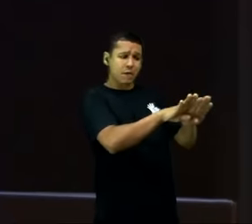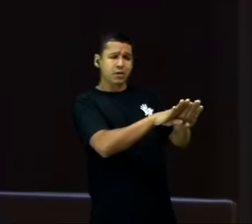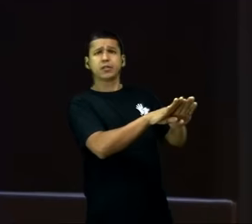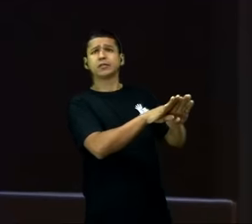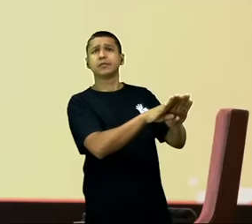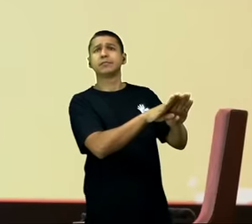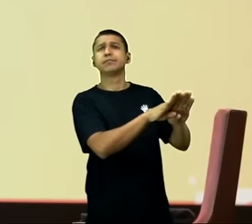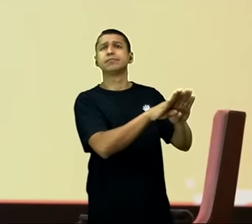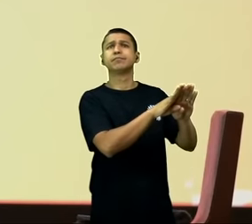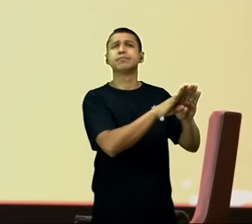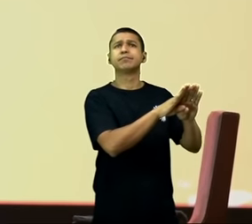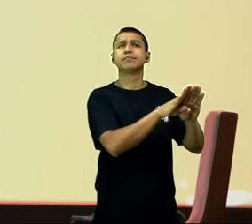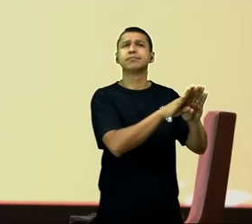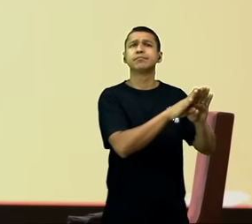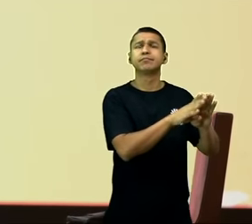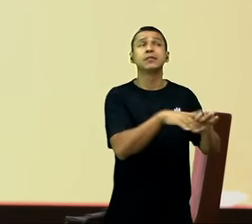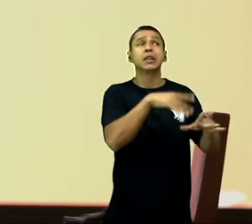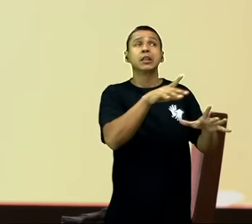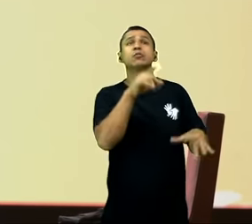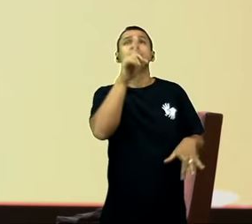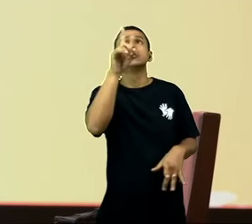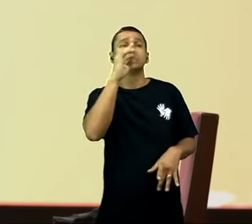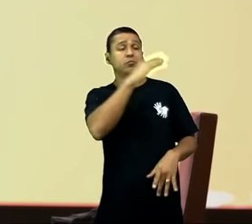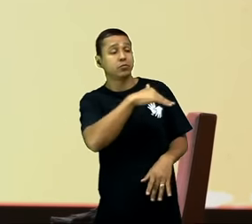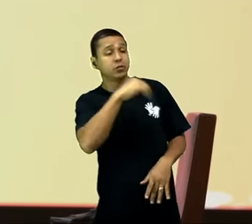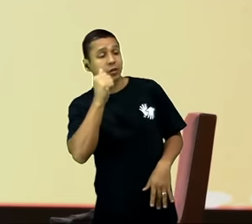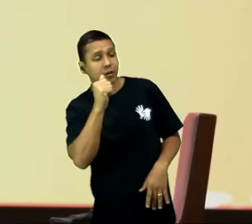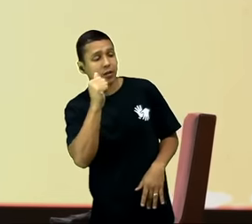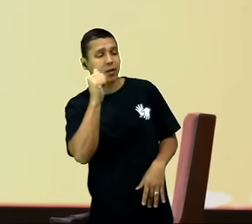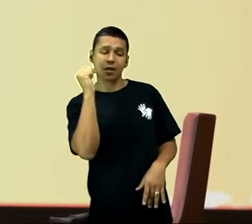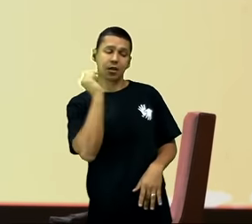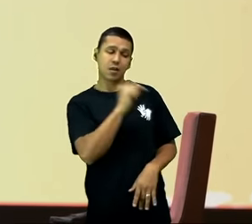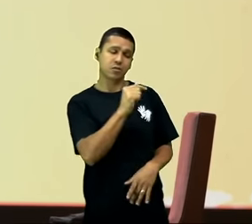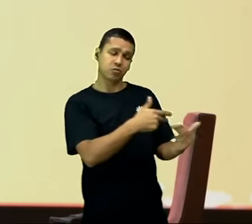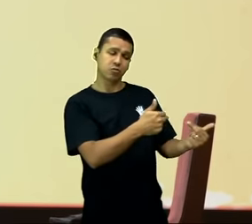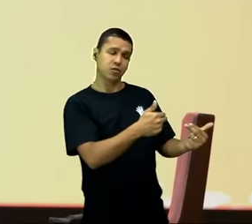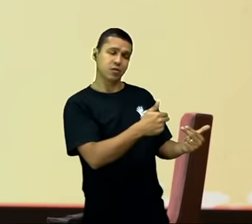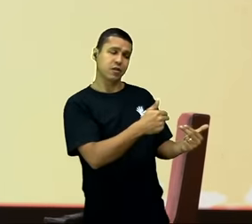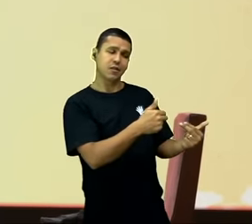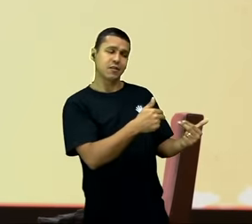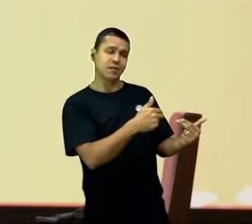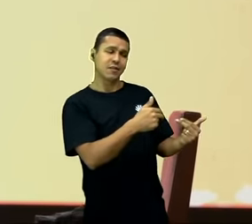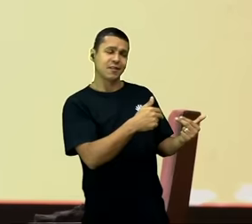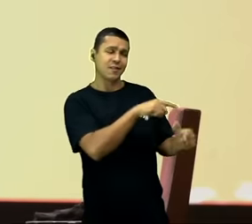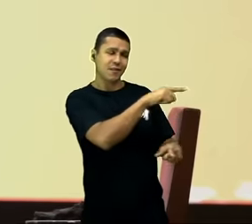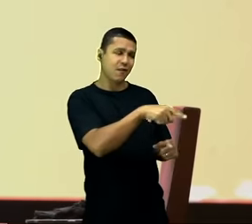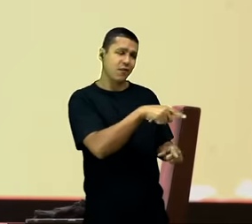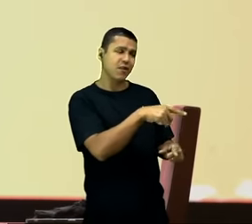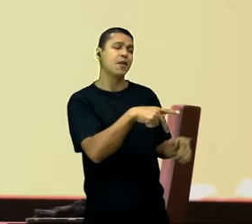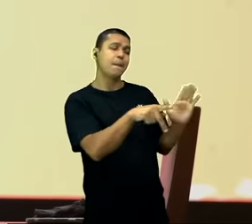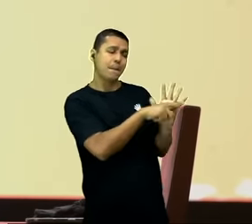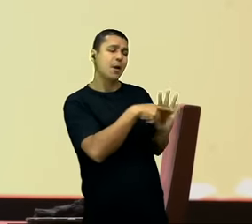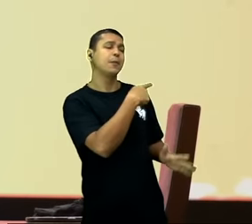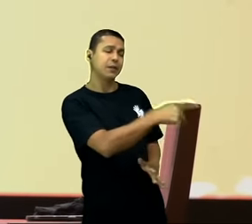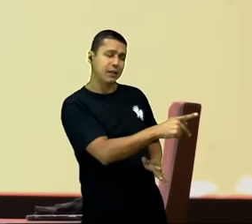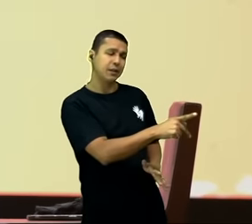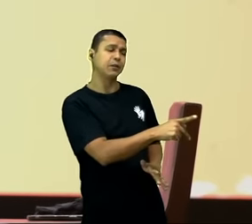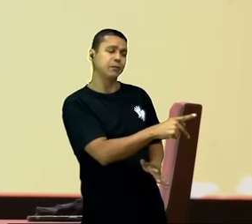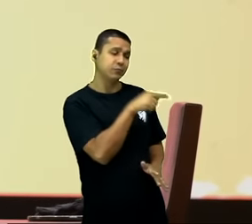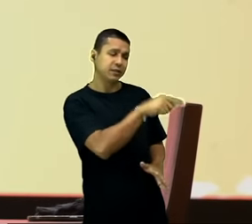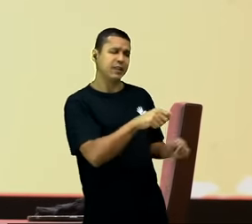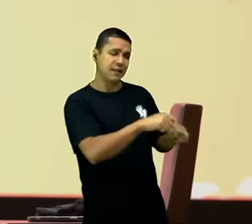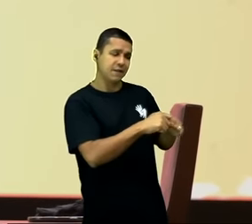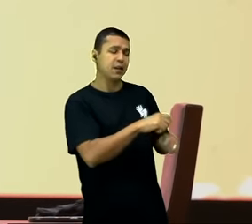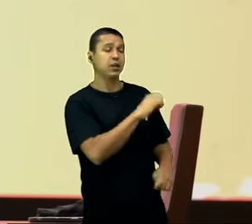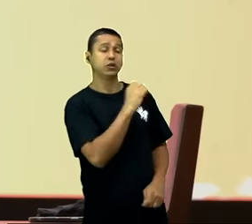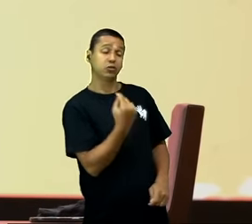fechar. Quem sabe Deus está te trazendo aqui para dizer: não foi gerado no Espírito. Foi coisa que você fez na força do teu braço. Foi coisa que você fez